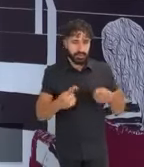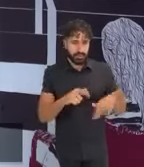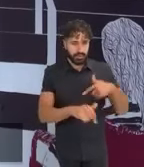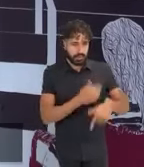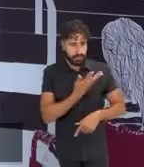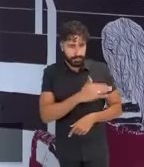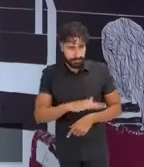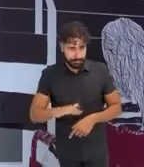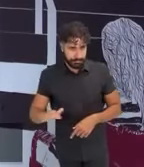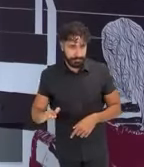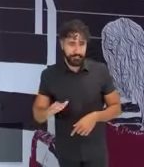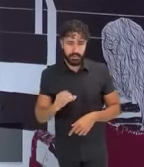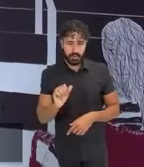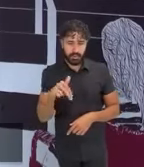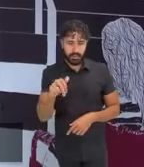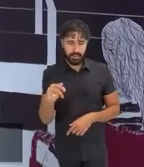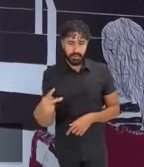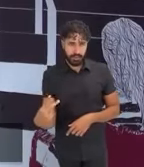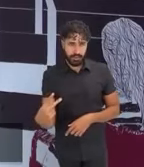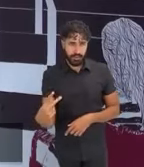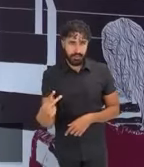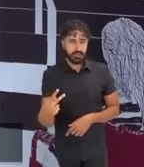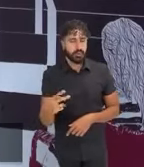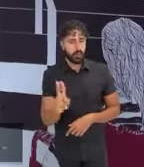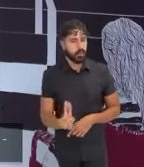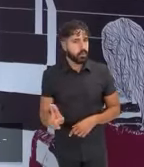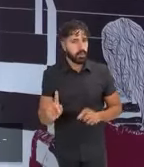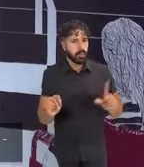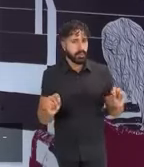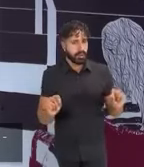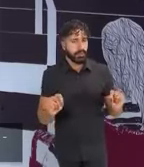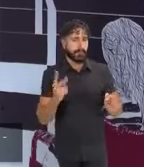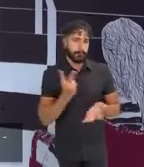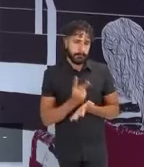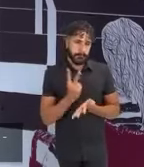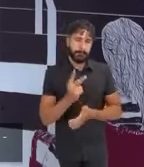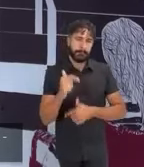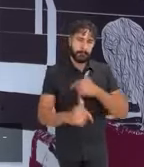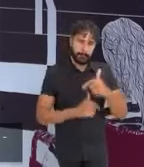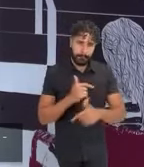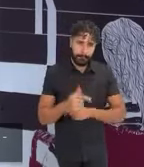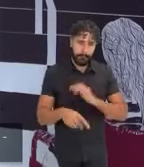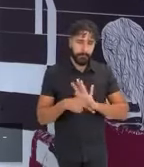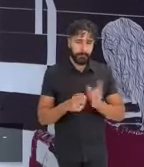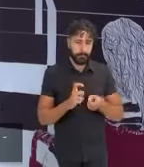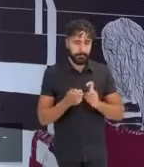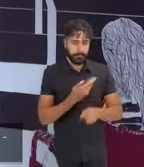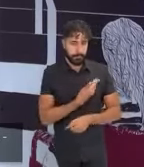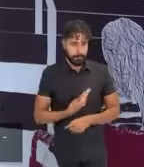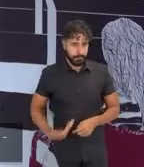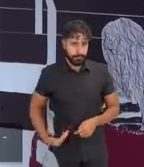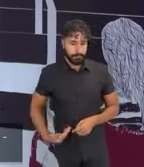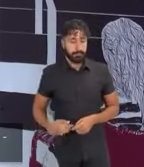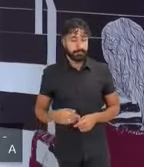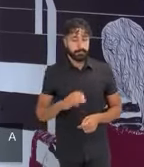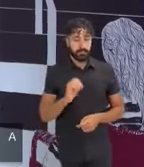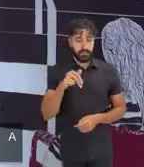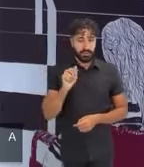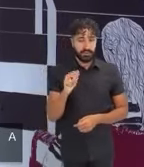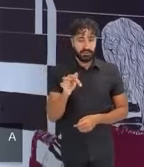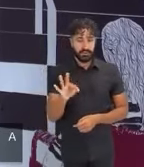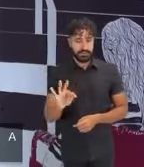Infantil, CONAP, a utilizar-se desse mesmo trabalho na administração pública, não três. E a CONAFRET,